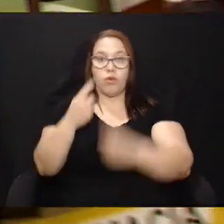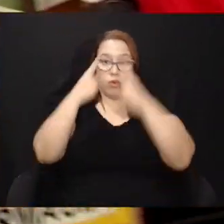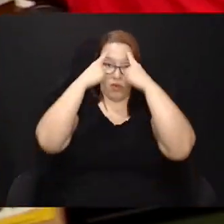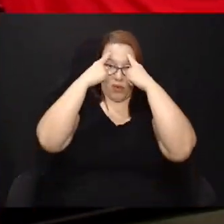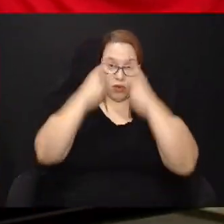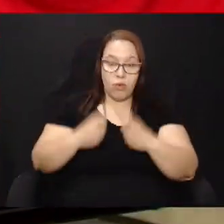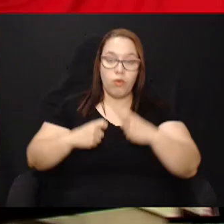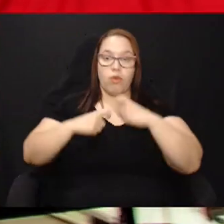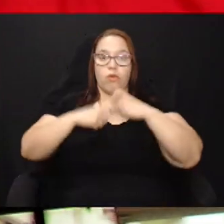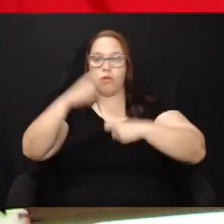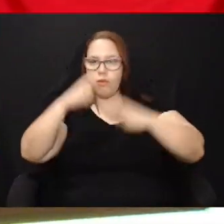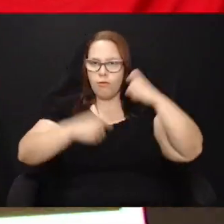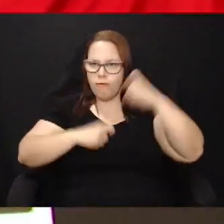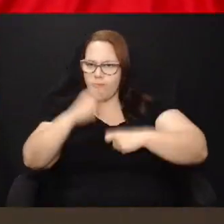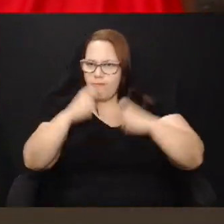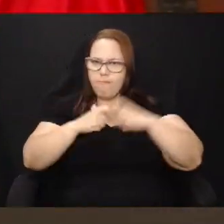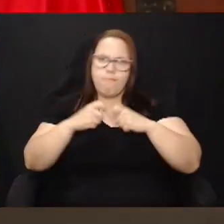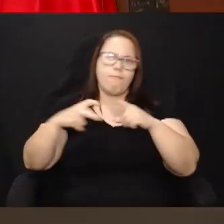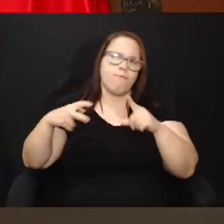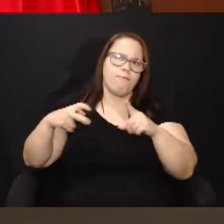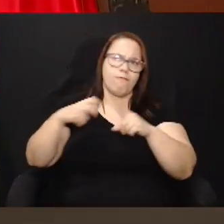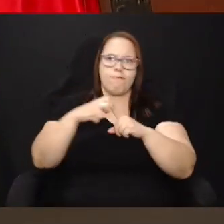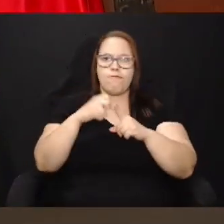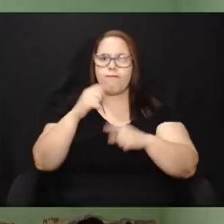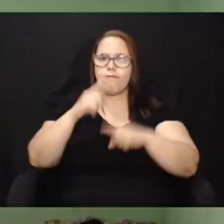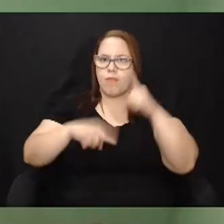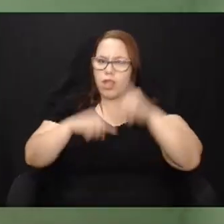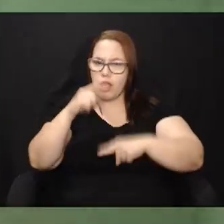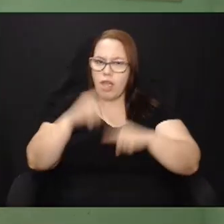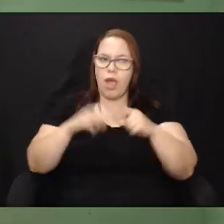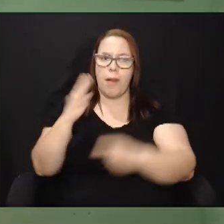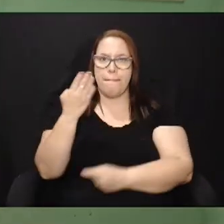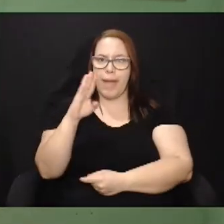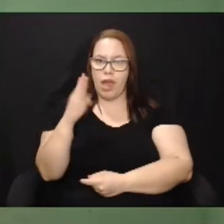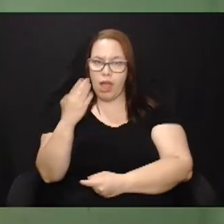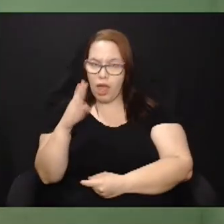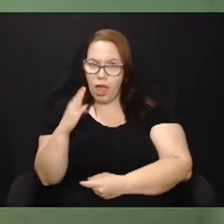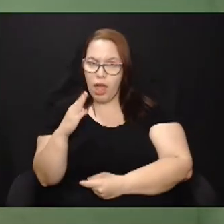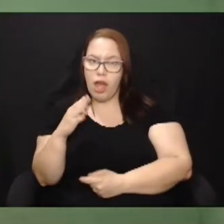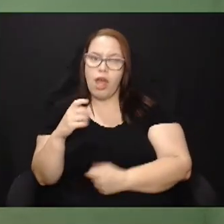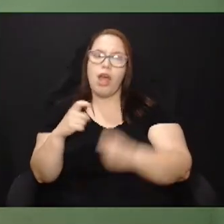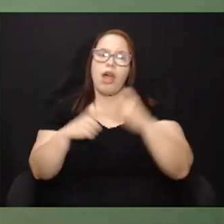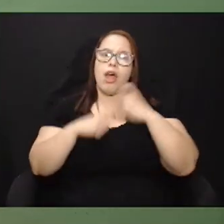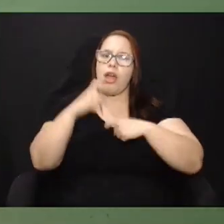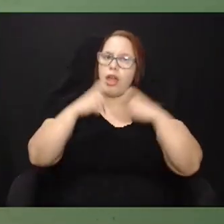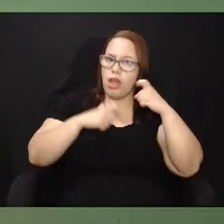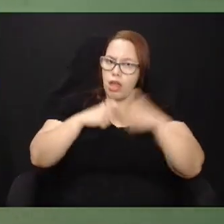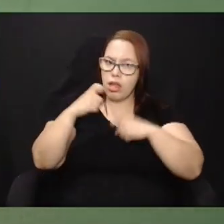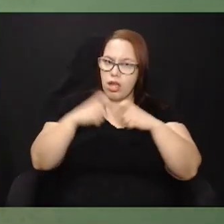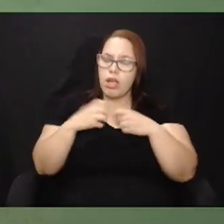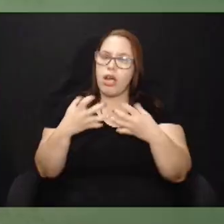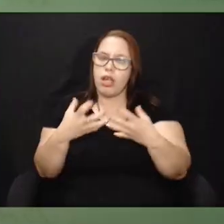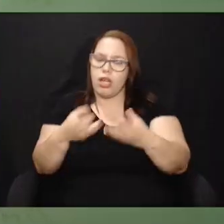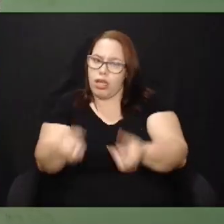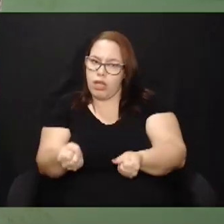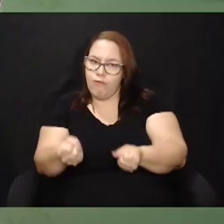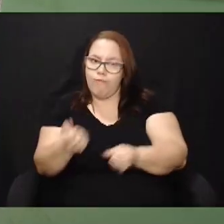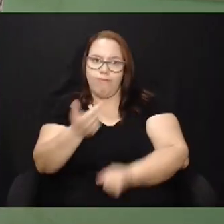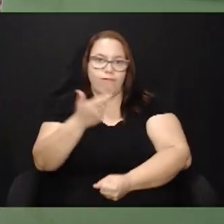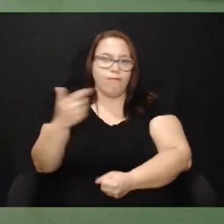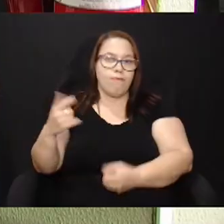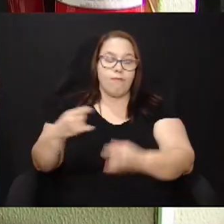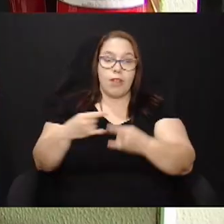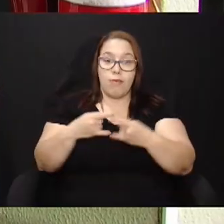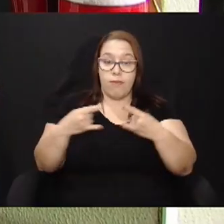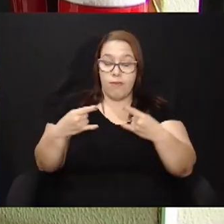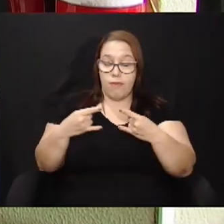sexual, ou por um acidente com material biológico, ou mesmo uma relação sexual consentida sem o preservativo,